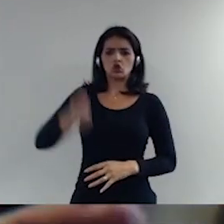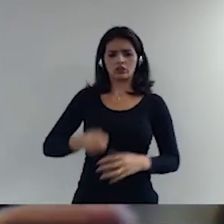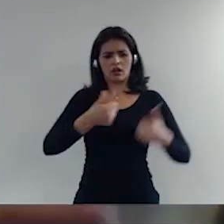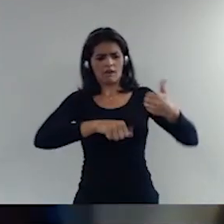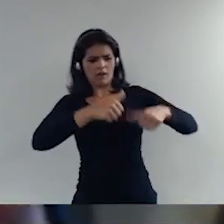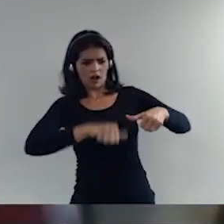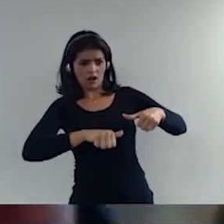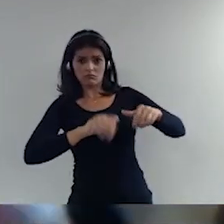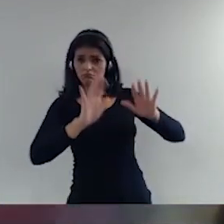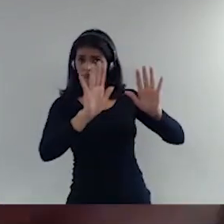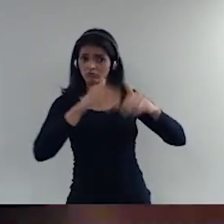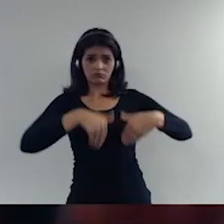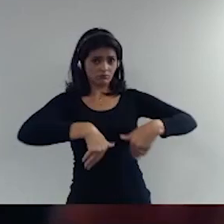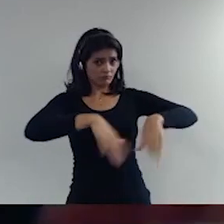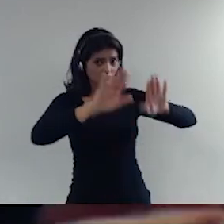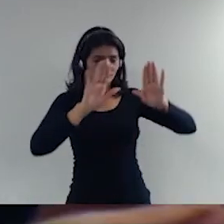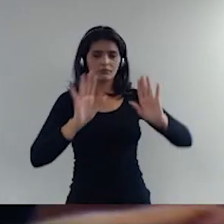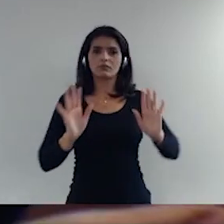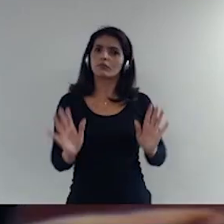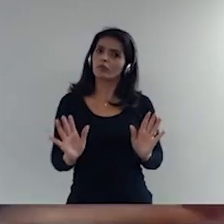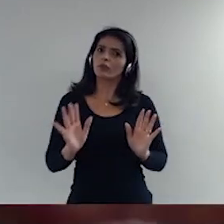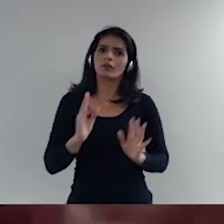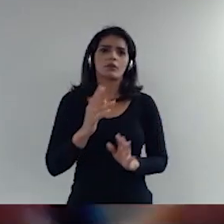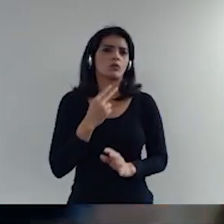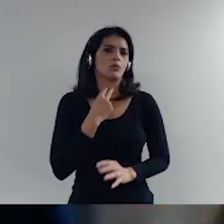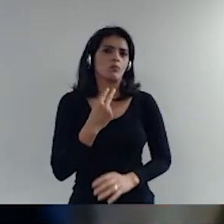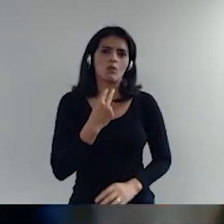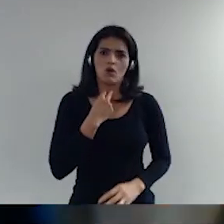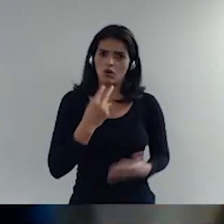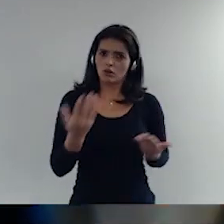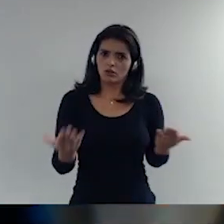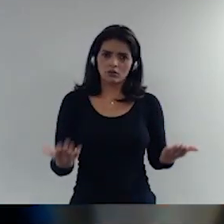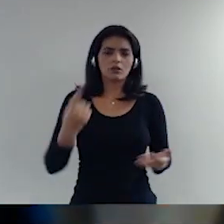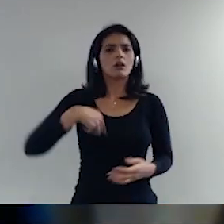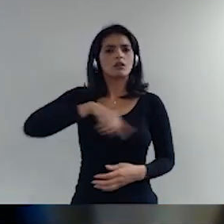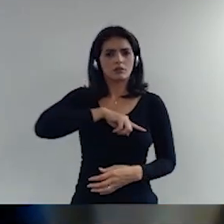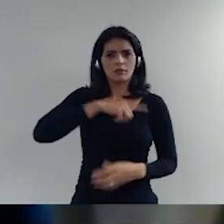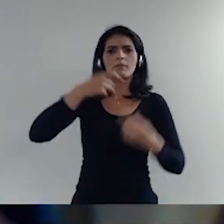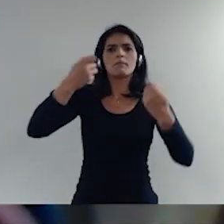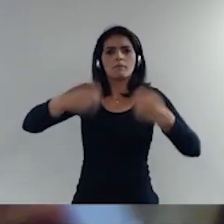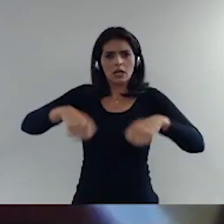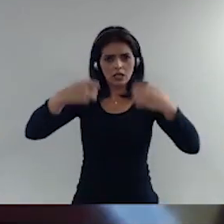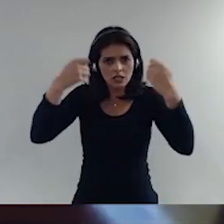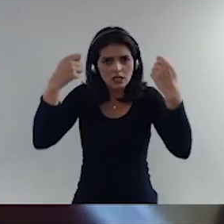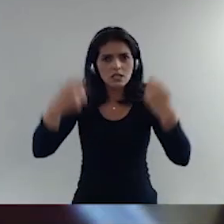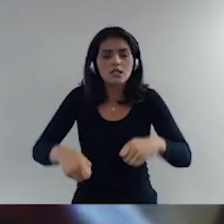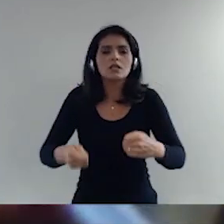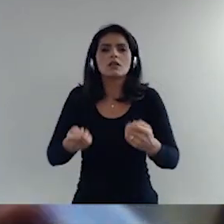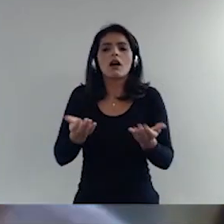apreciar. Nem tanto ao mar, nem tanto à terra. Eu penso que a gente precisa de mais